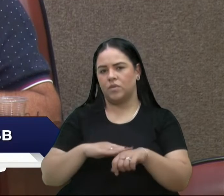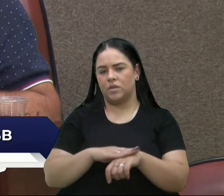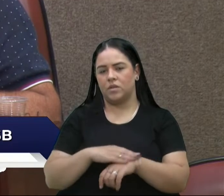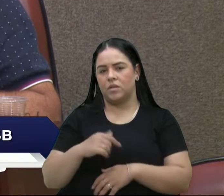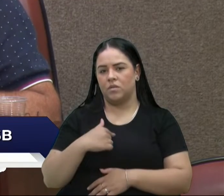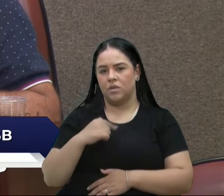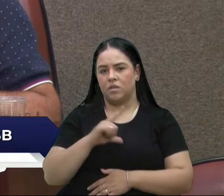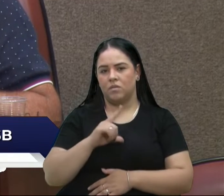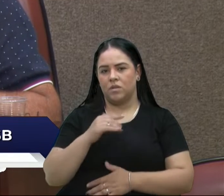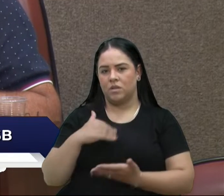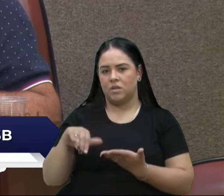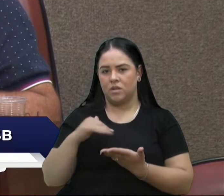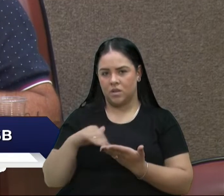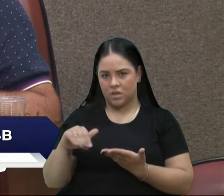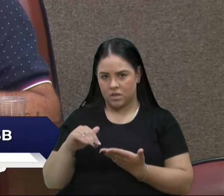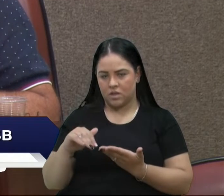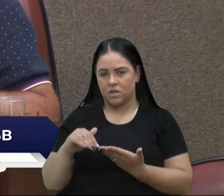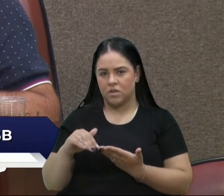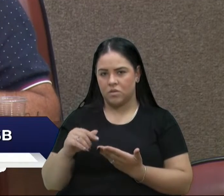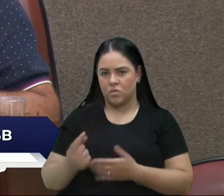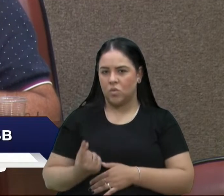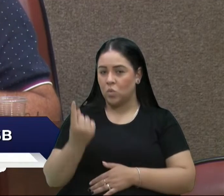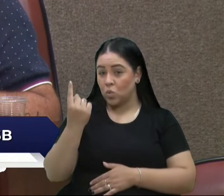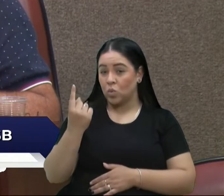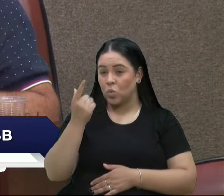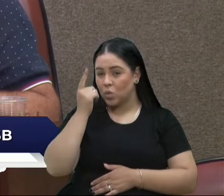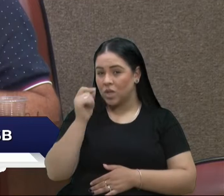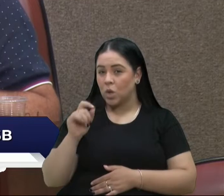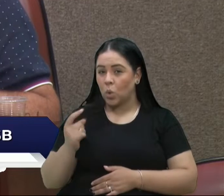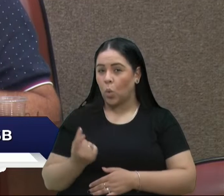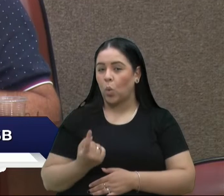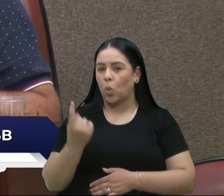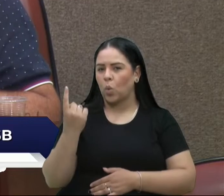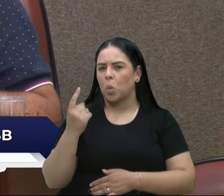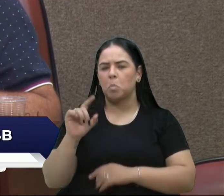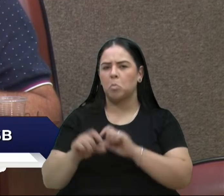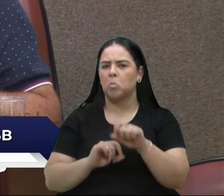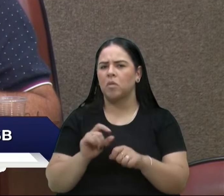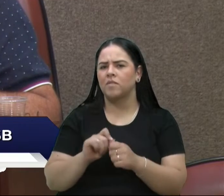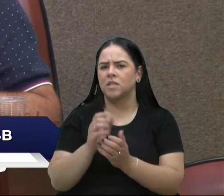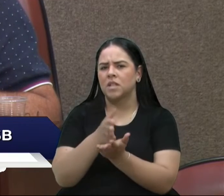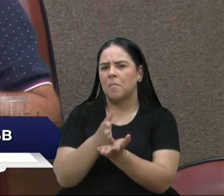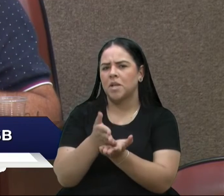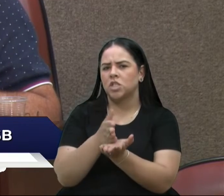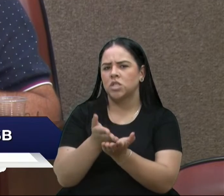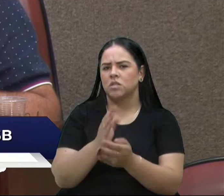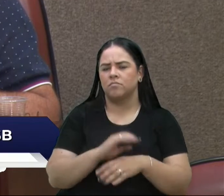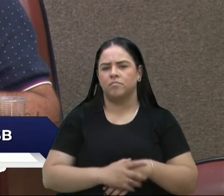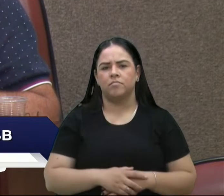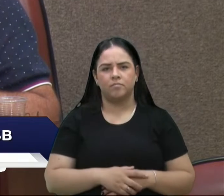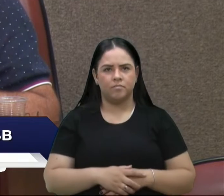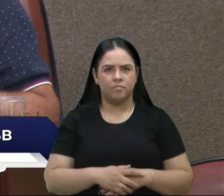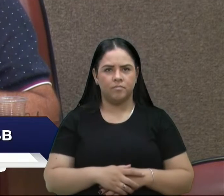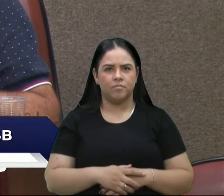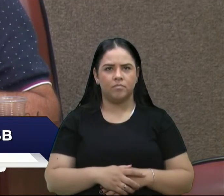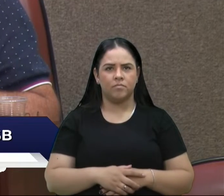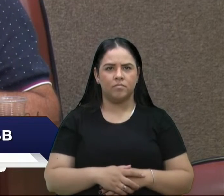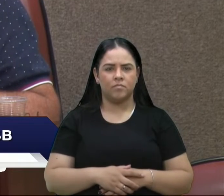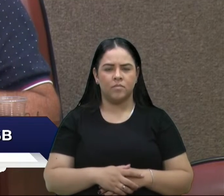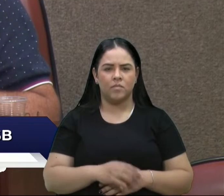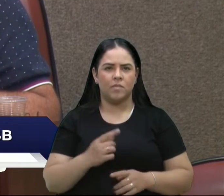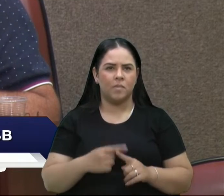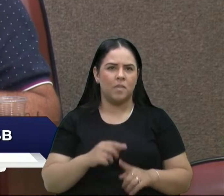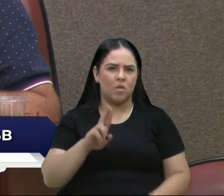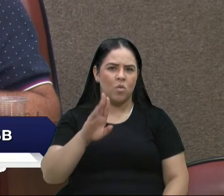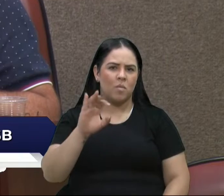com a secretária, tinha conseguido um. Quem está intermediando? Para a UBS não